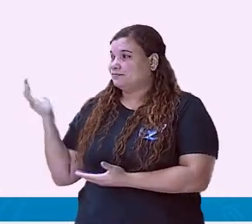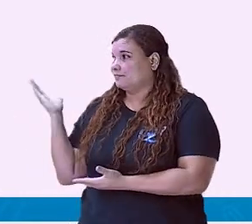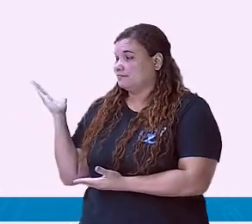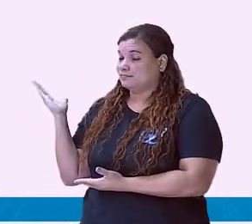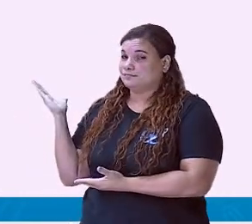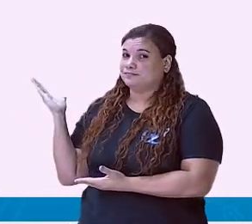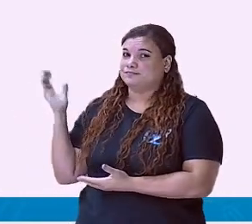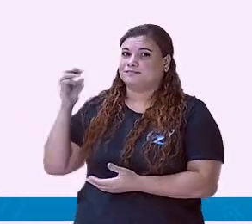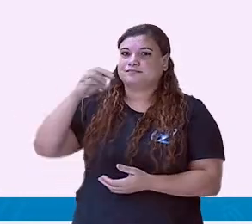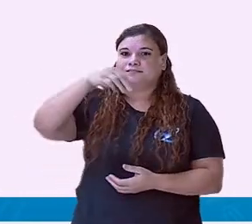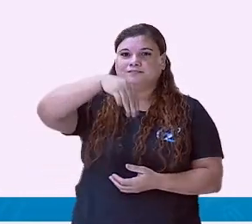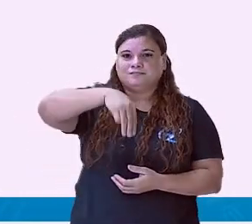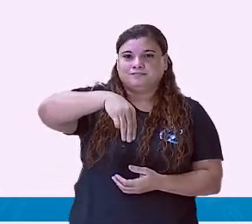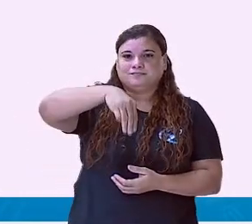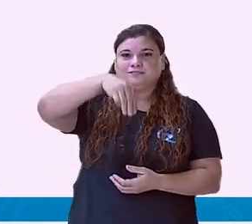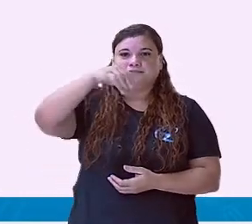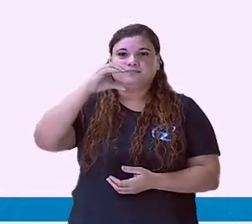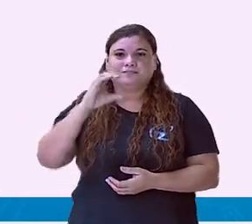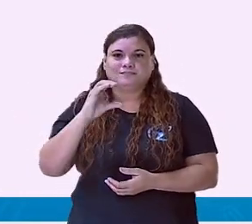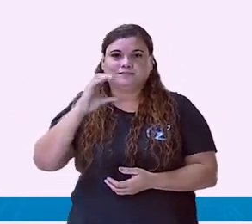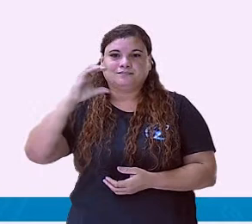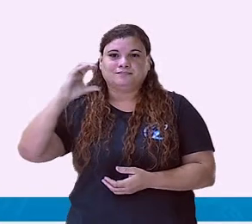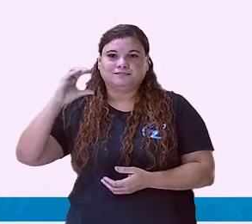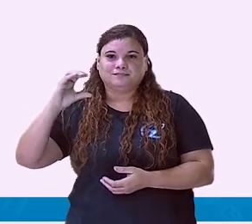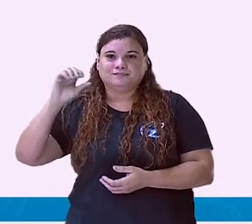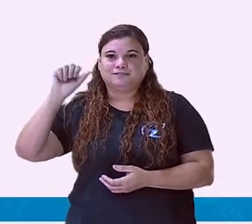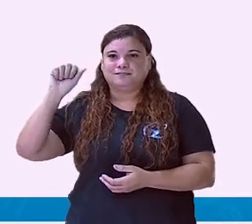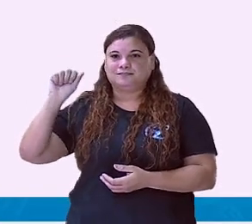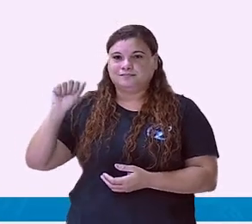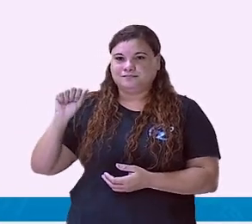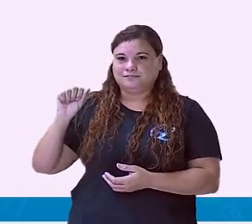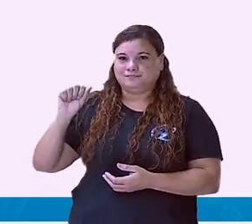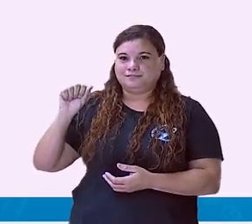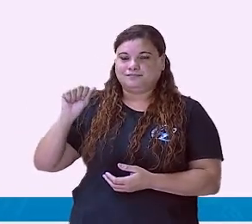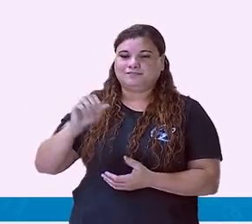Mercado Comum do Centro-Americano.